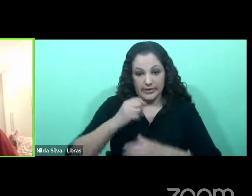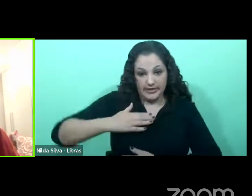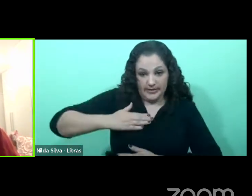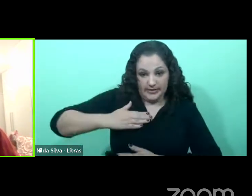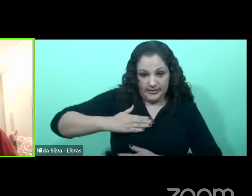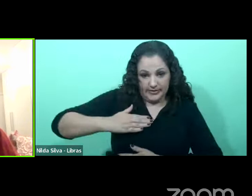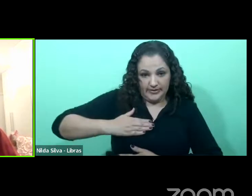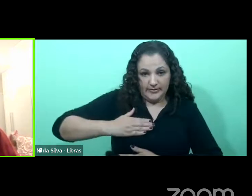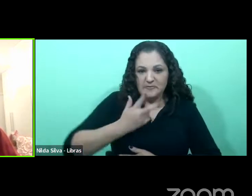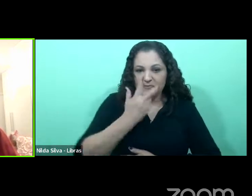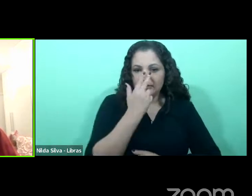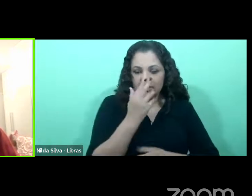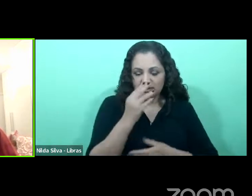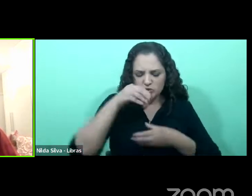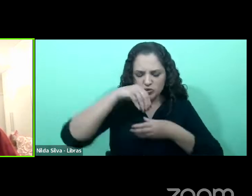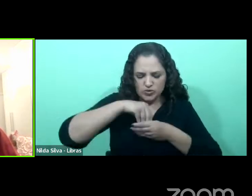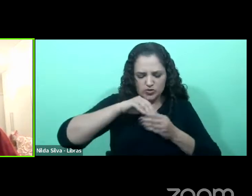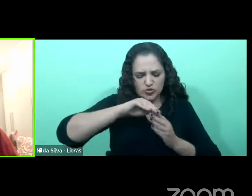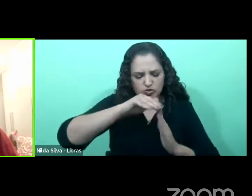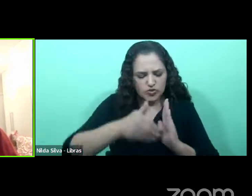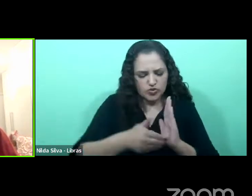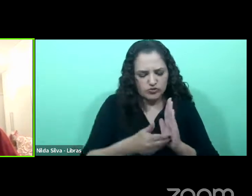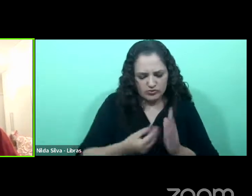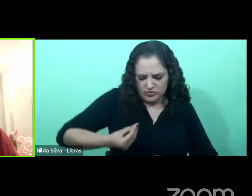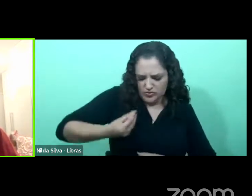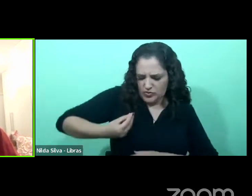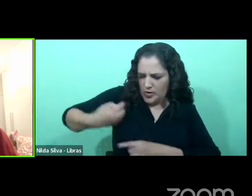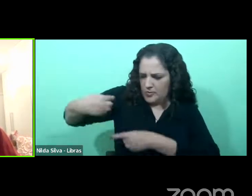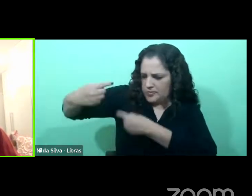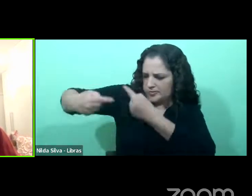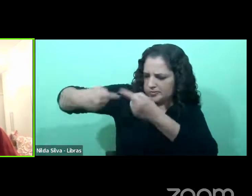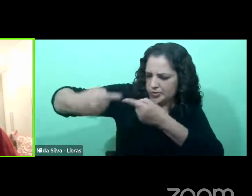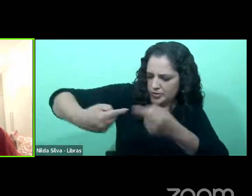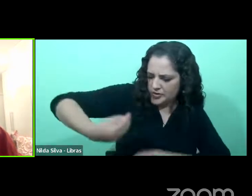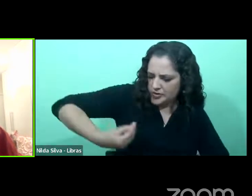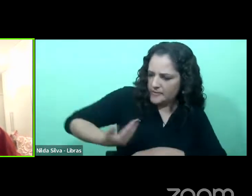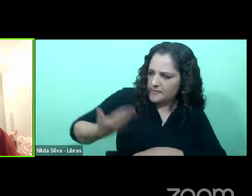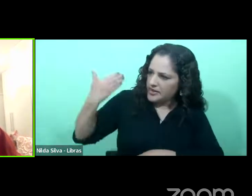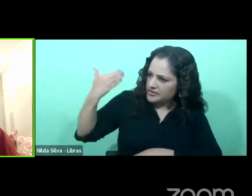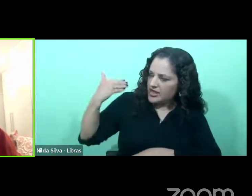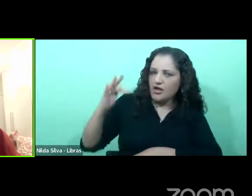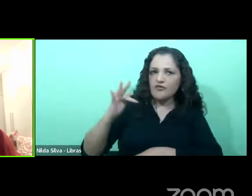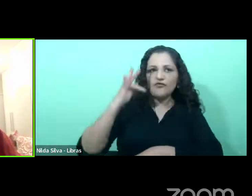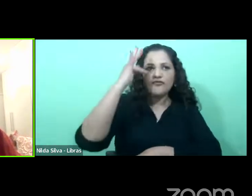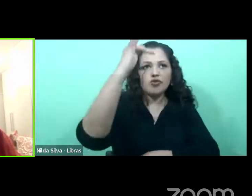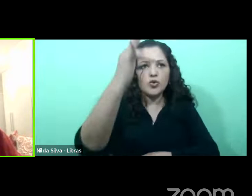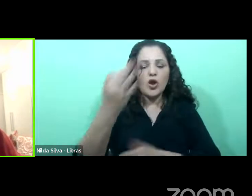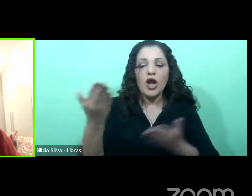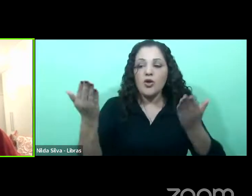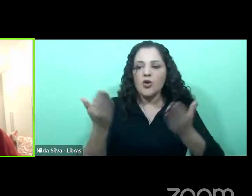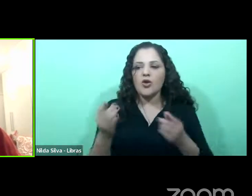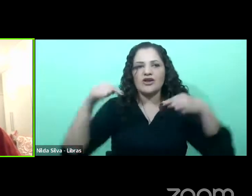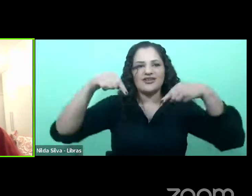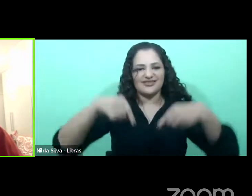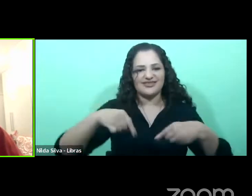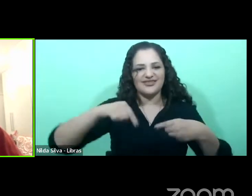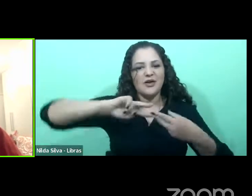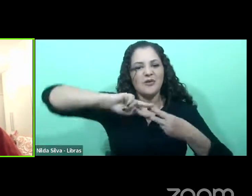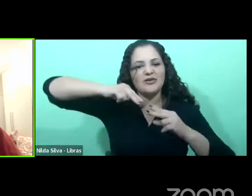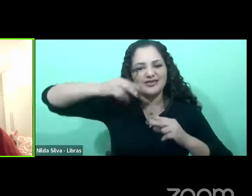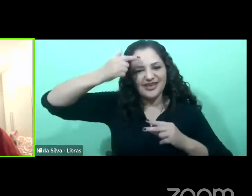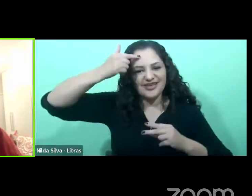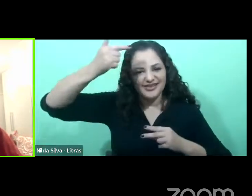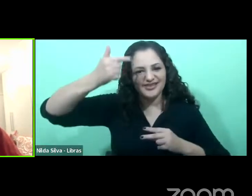fio inteiro convivem diferentes gerações passadas e futuras neste momento agora. É